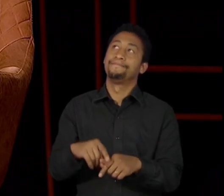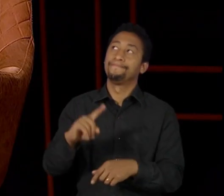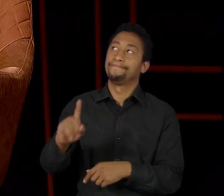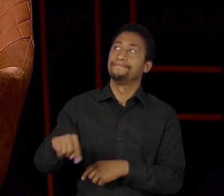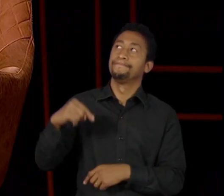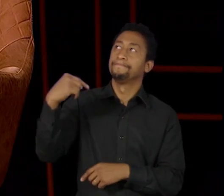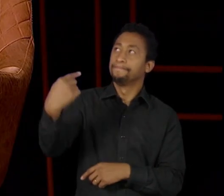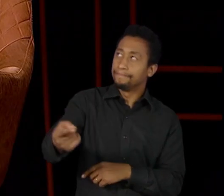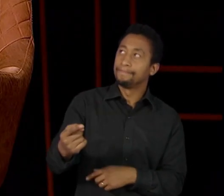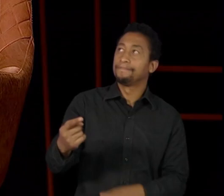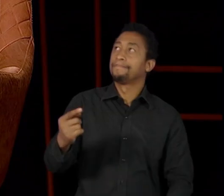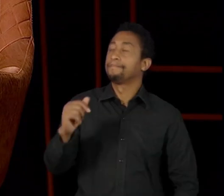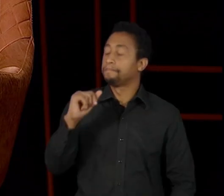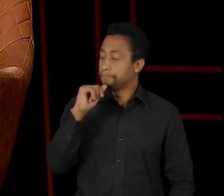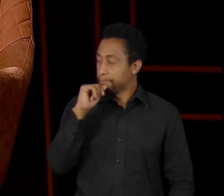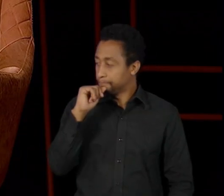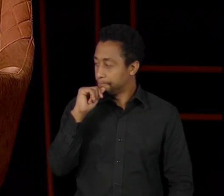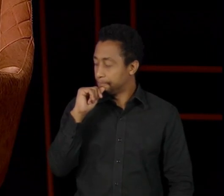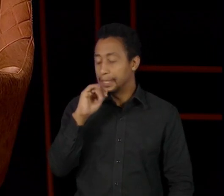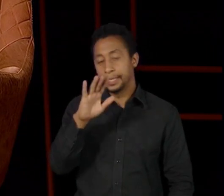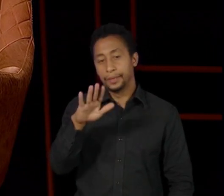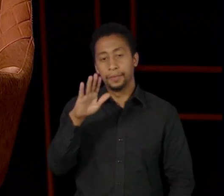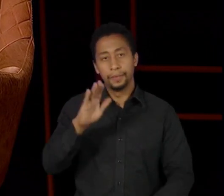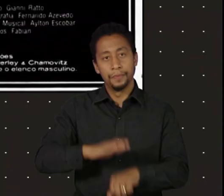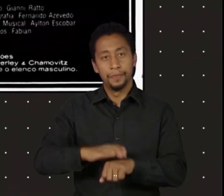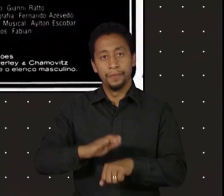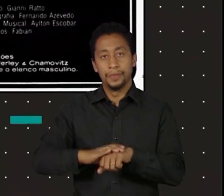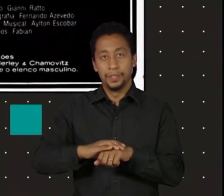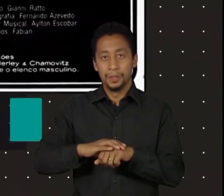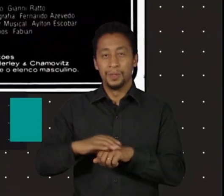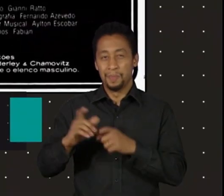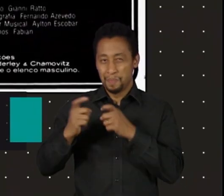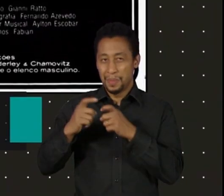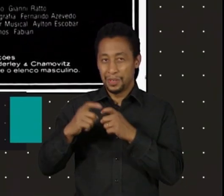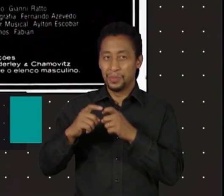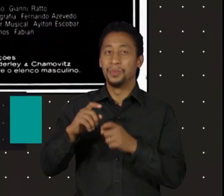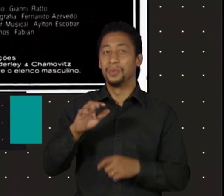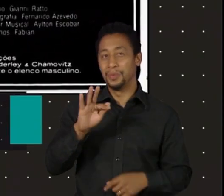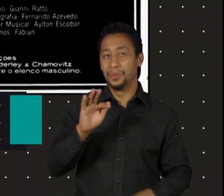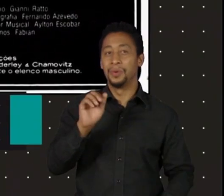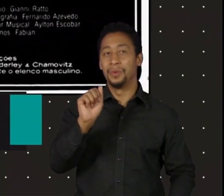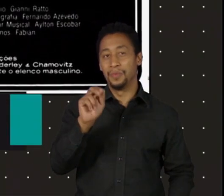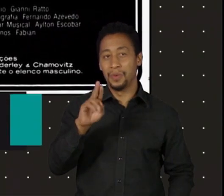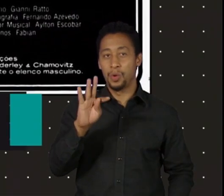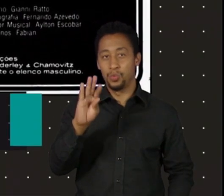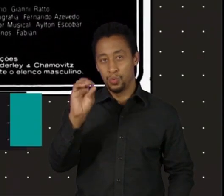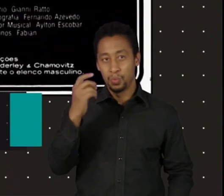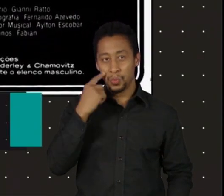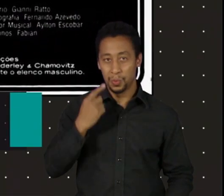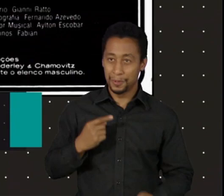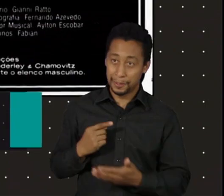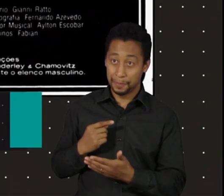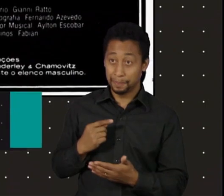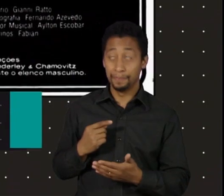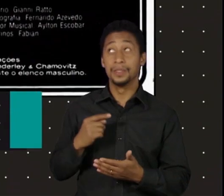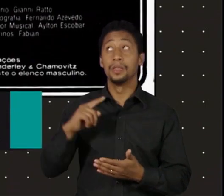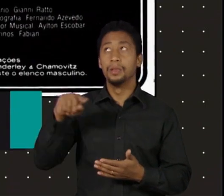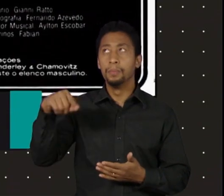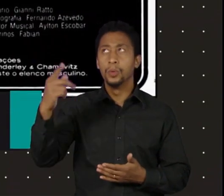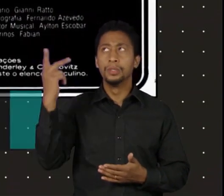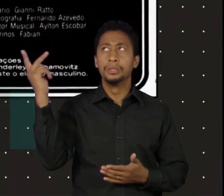Depois fiz no Dr. Fausto da Silva. E depois, aí em São Paulo eu